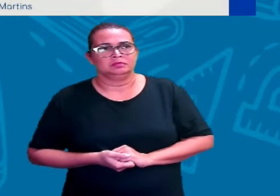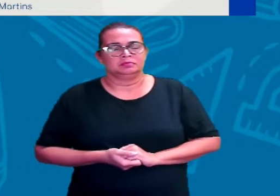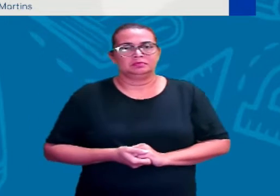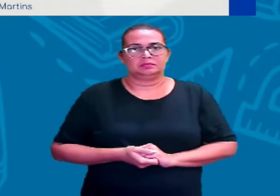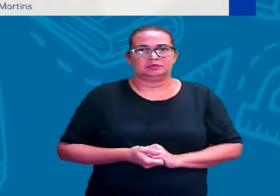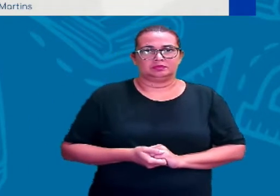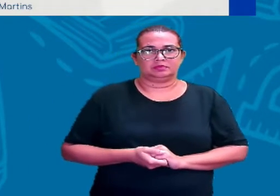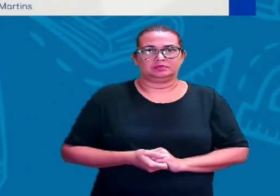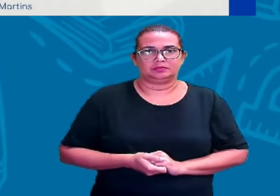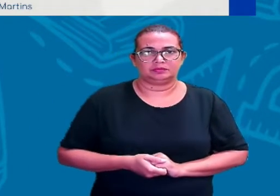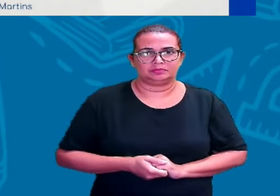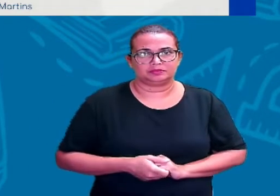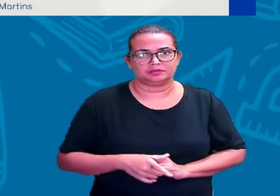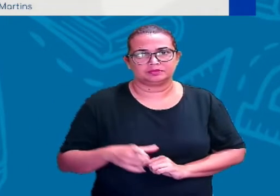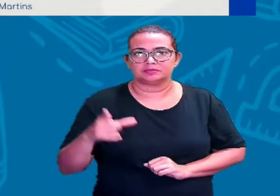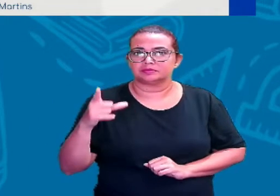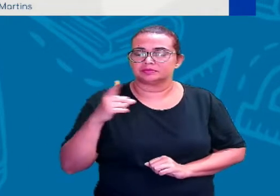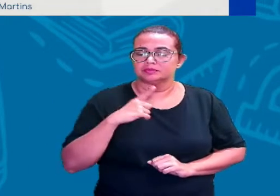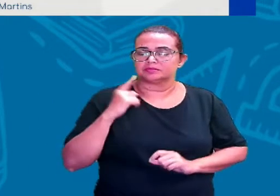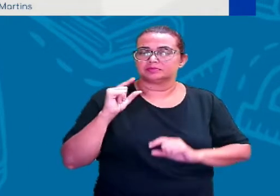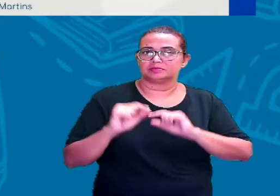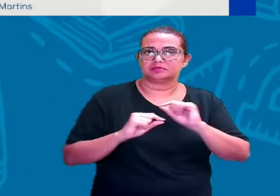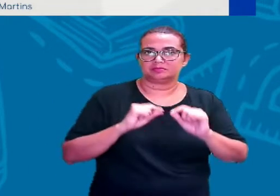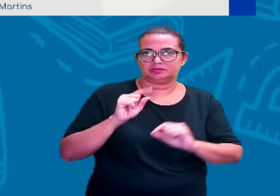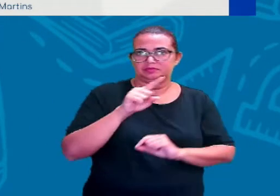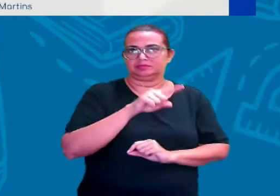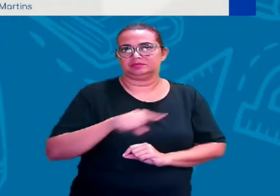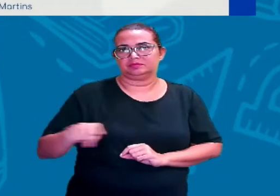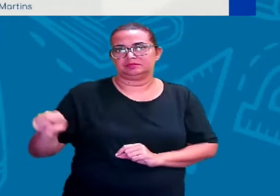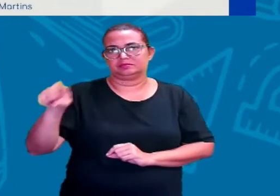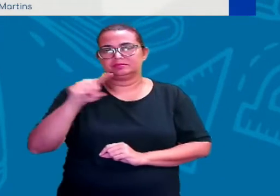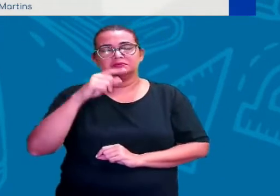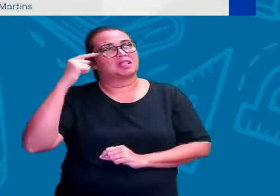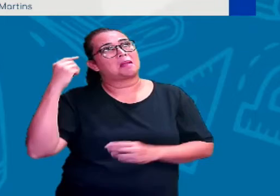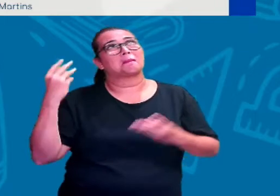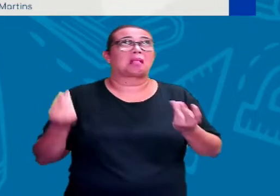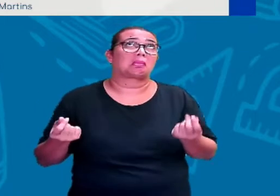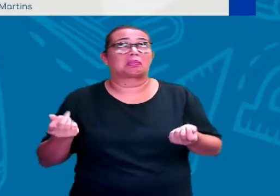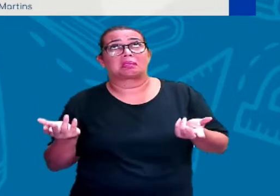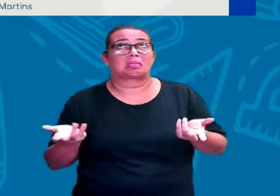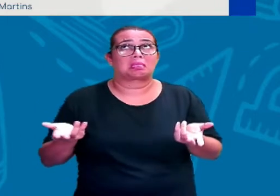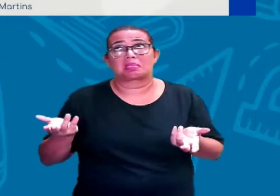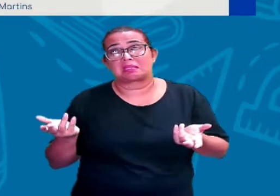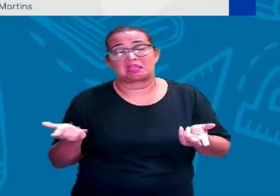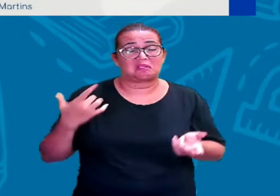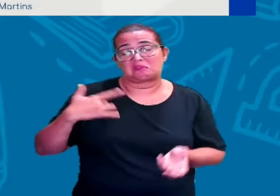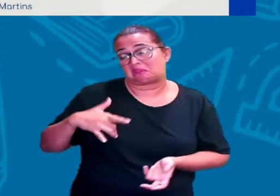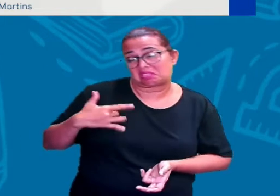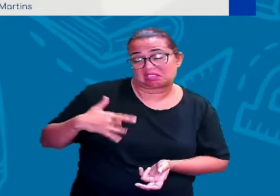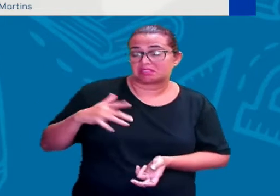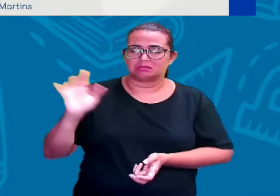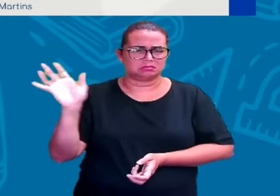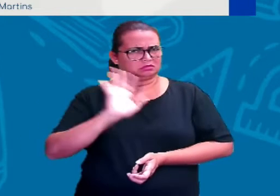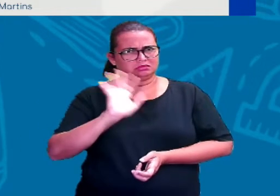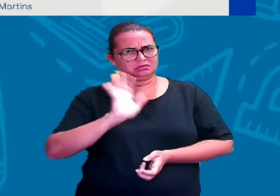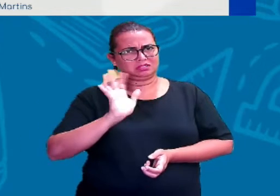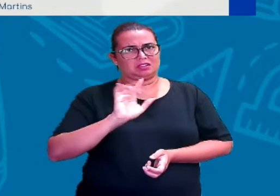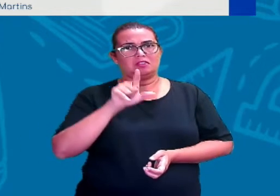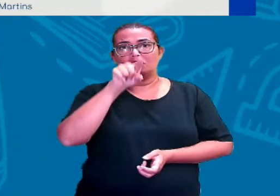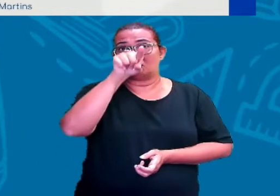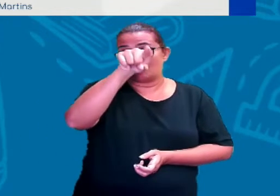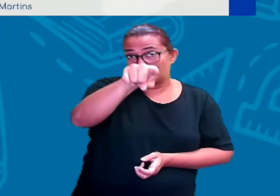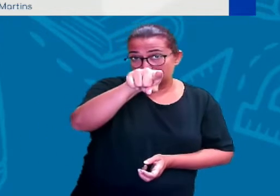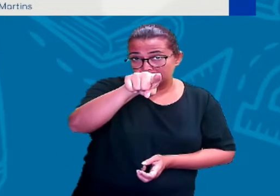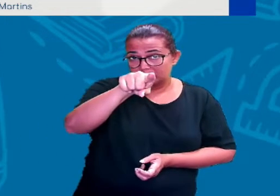é mimimi, né? Não é uma coisa que, eita, isso as pessoas gostam muito de dizer isso, e eu queria dizer para você, se você é uma